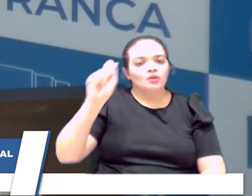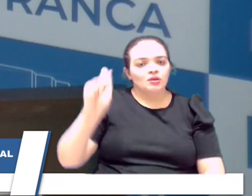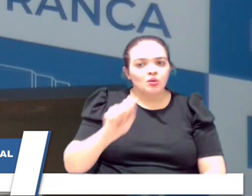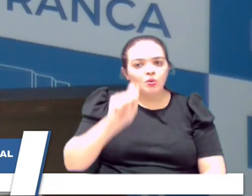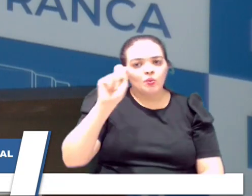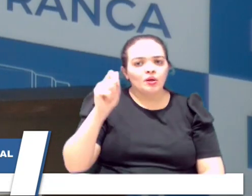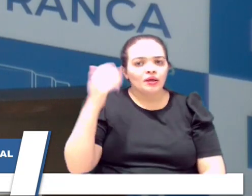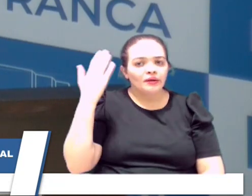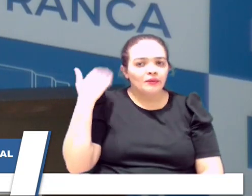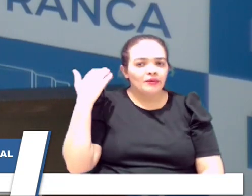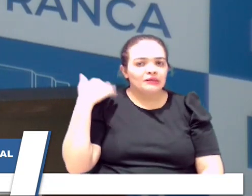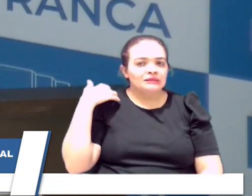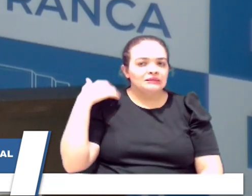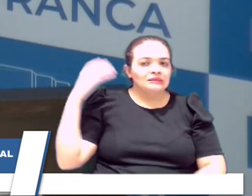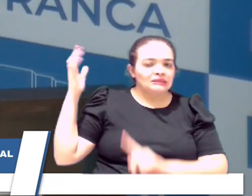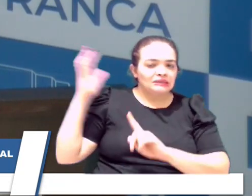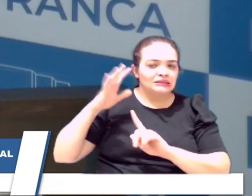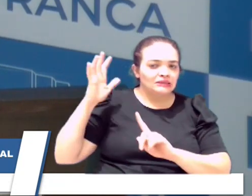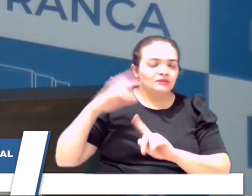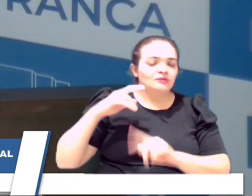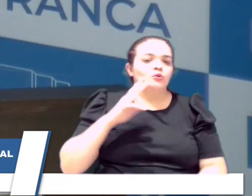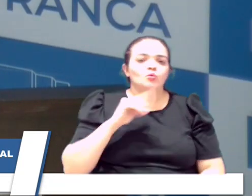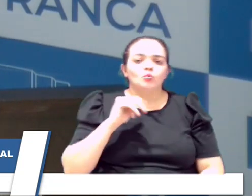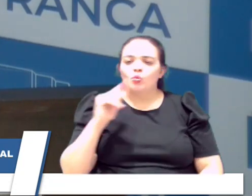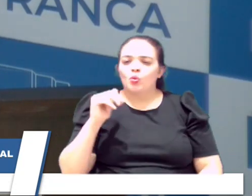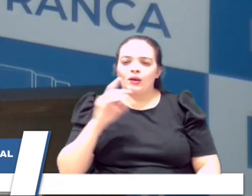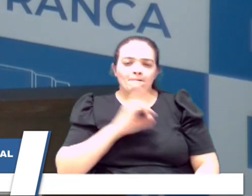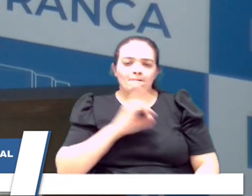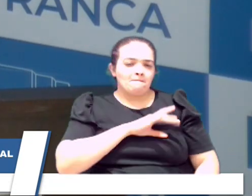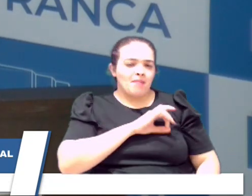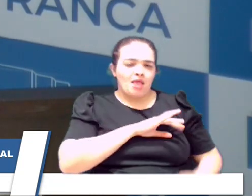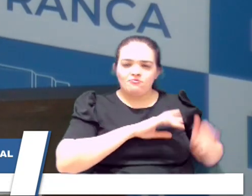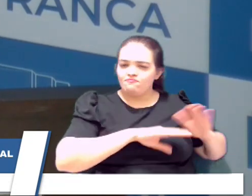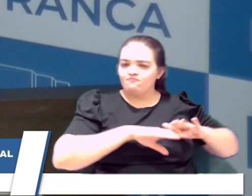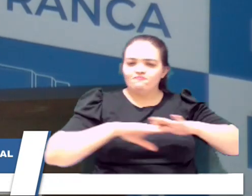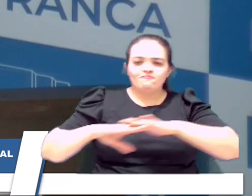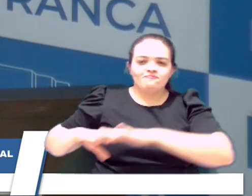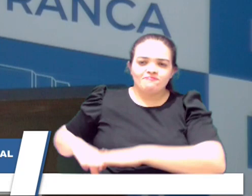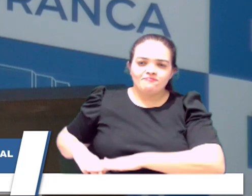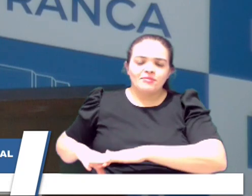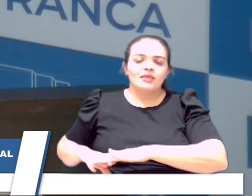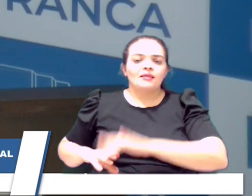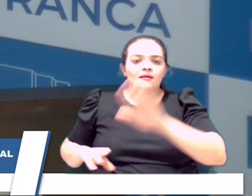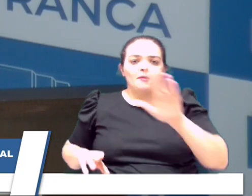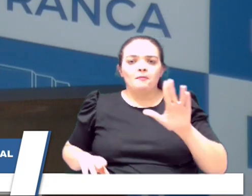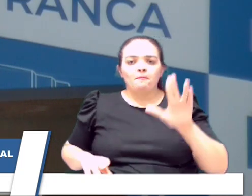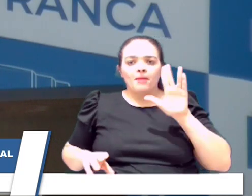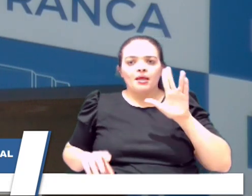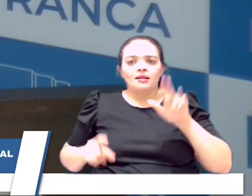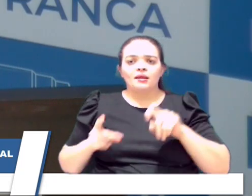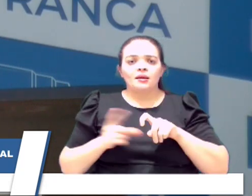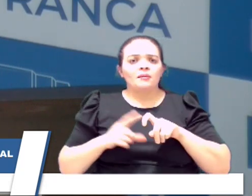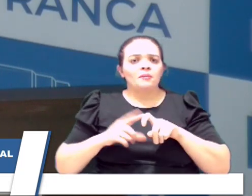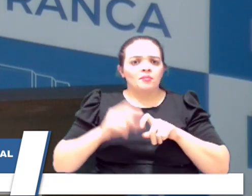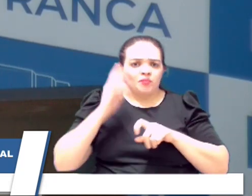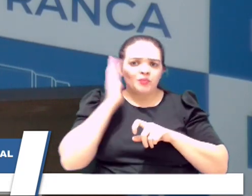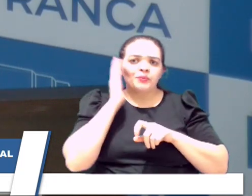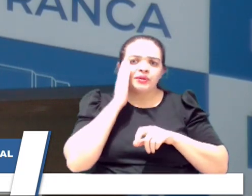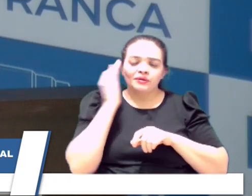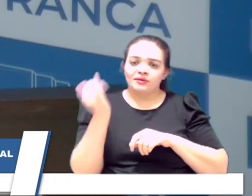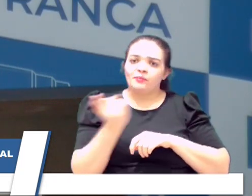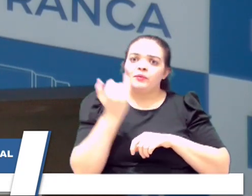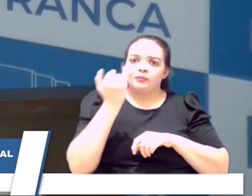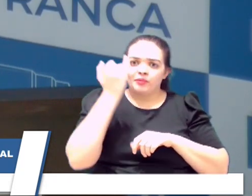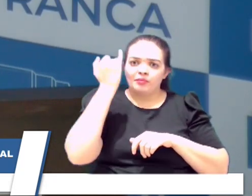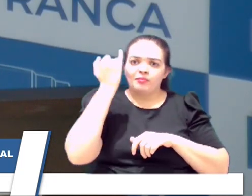era perseguida. A gente nunca teve medo de fazer a defesa da cannabis medicinal, porque a gente sabe a importância dela. A